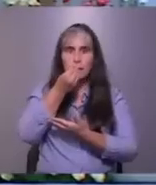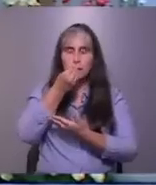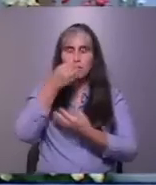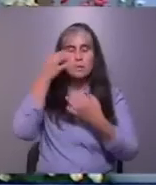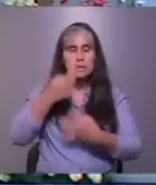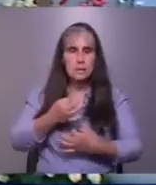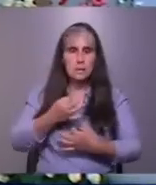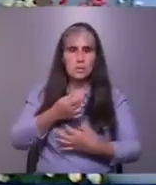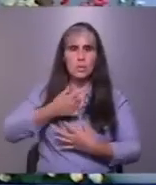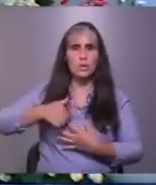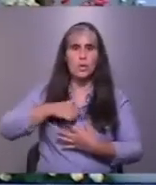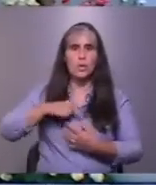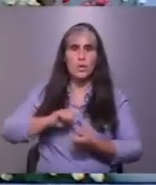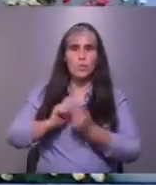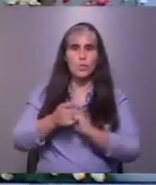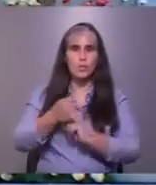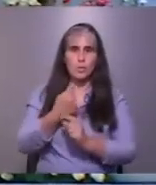nele.